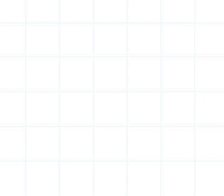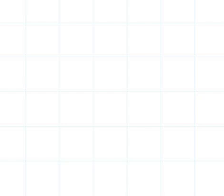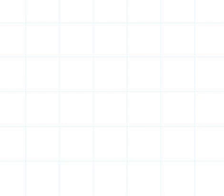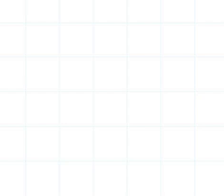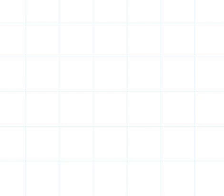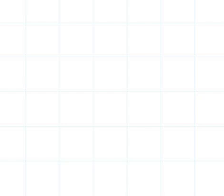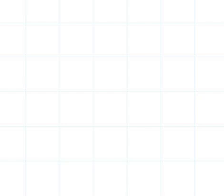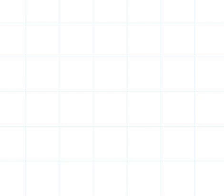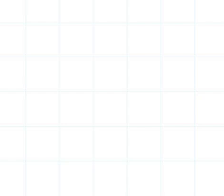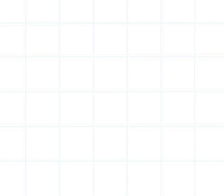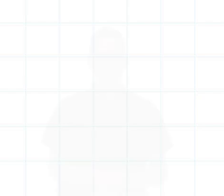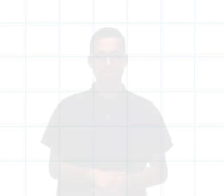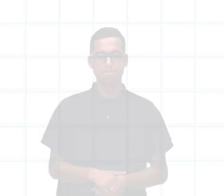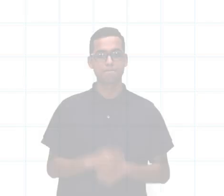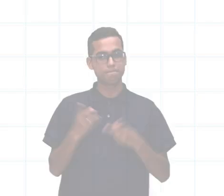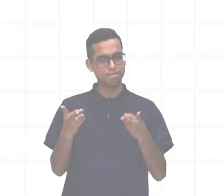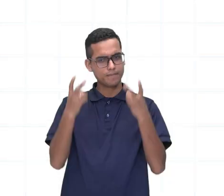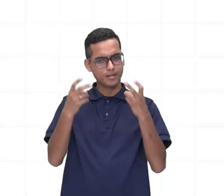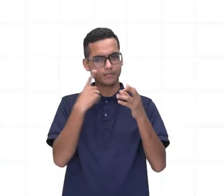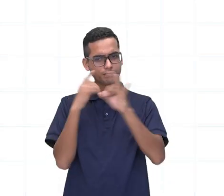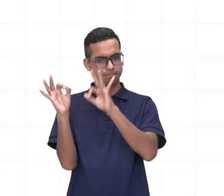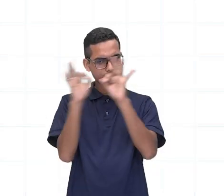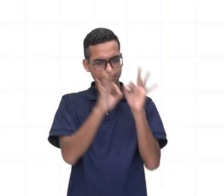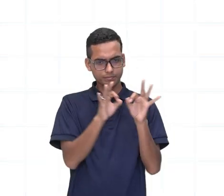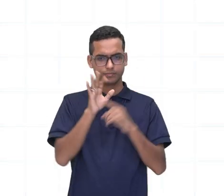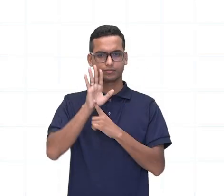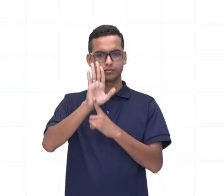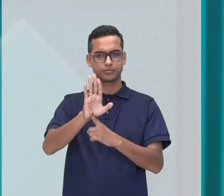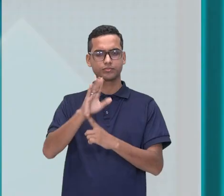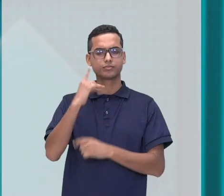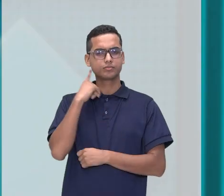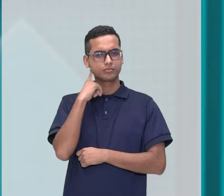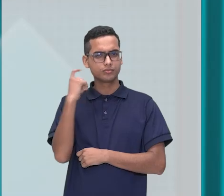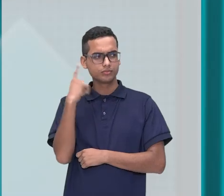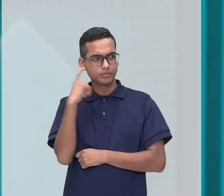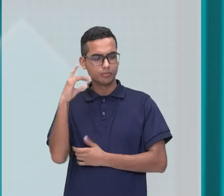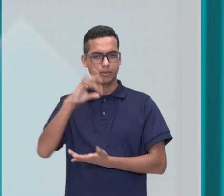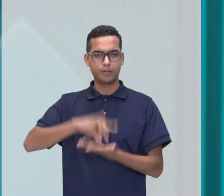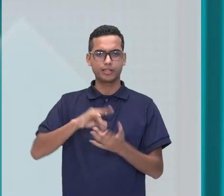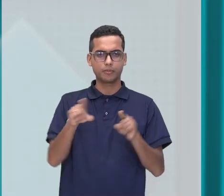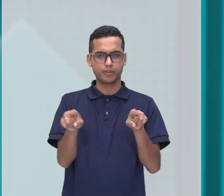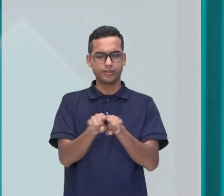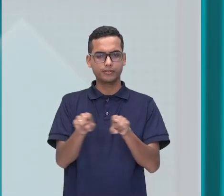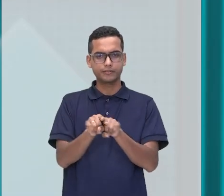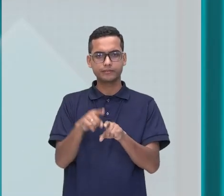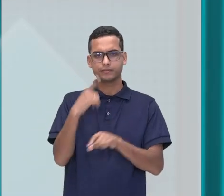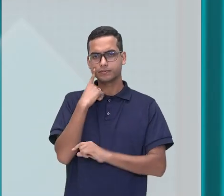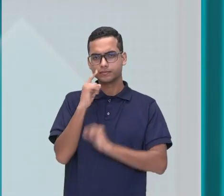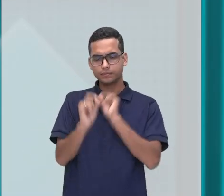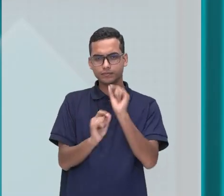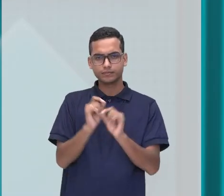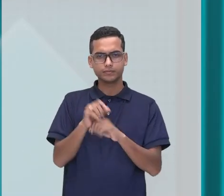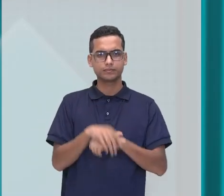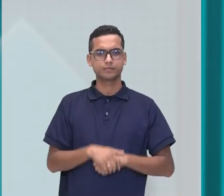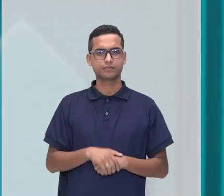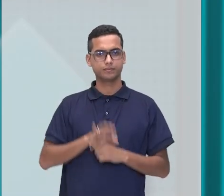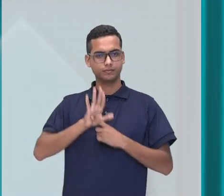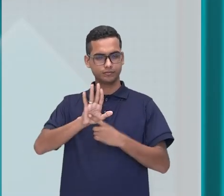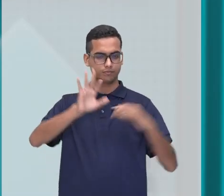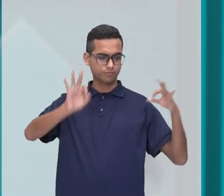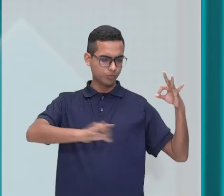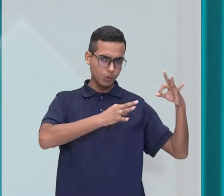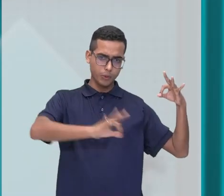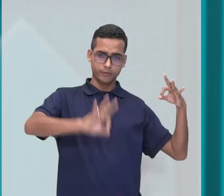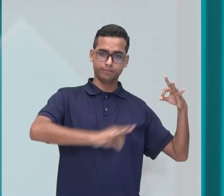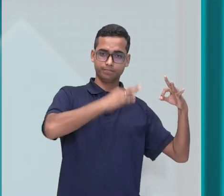Então, perceberam? Aí nós mostramos um som longo, certo? De um violino para vocês.